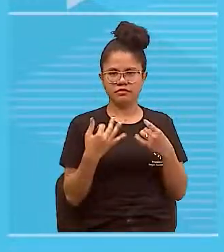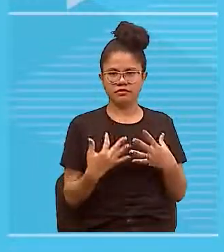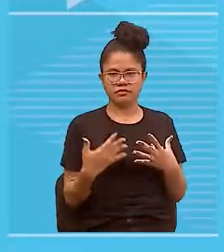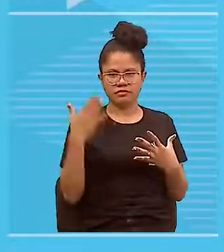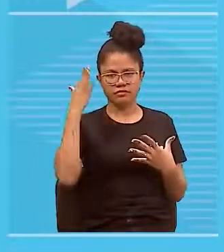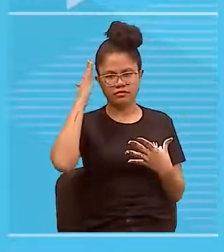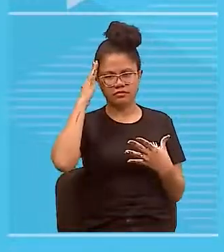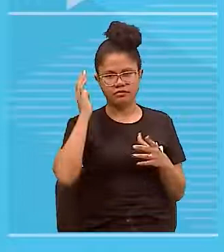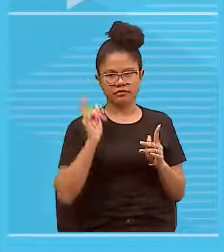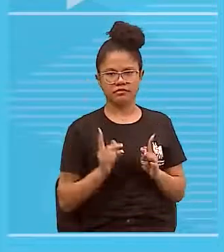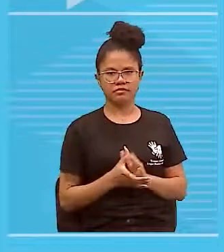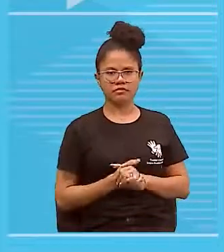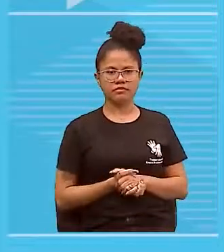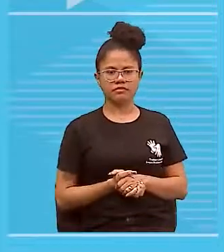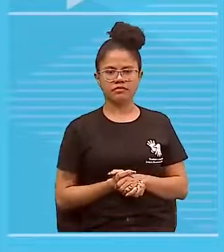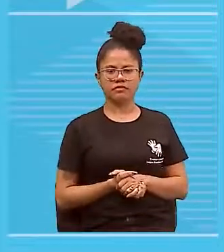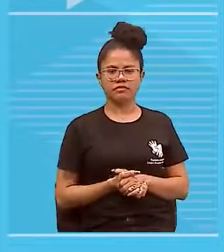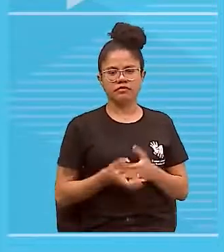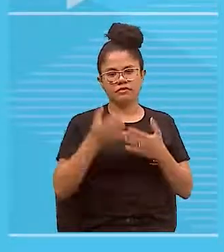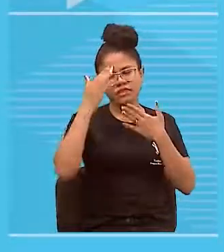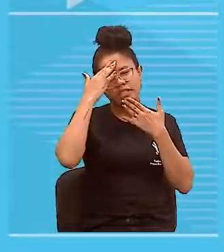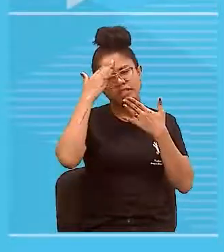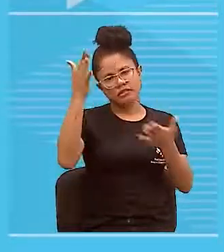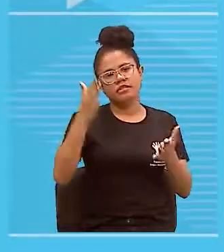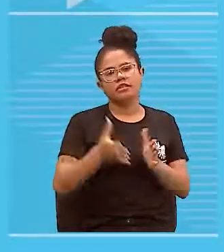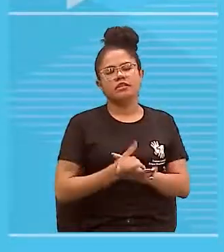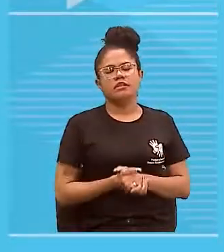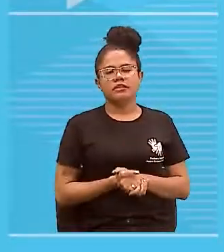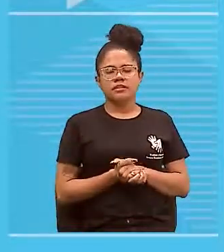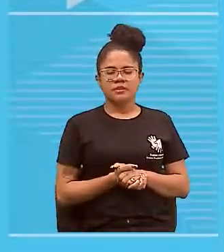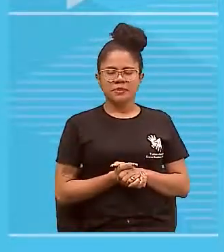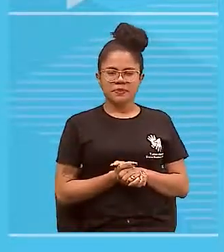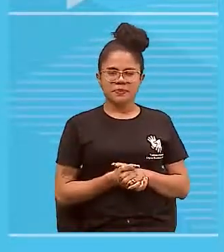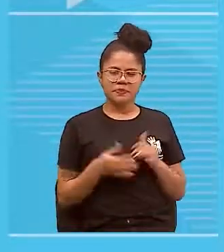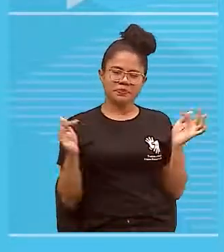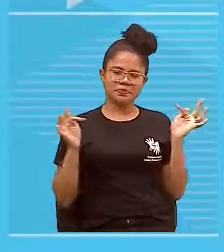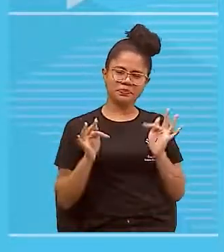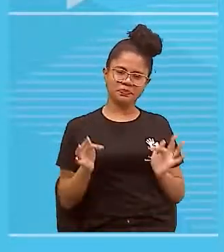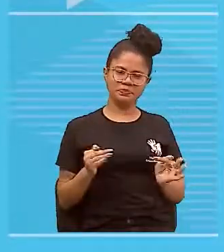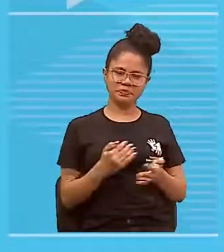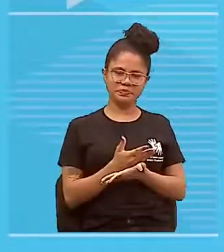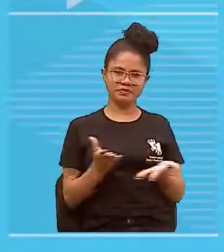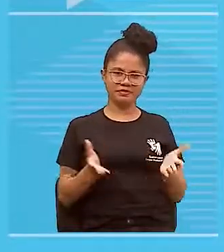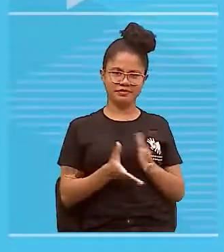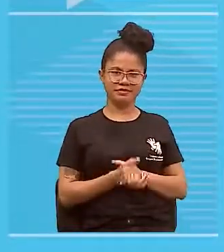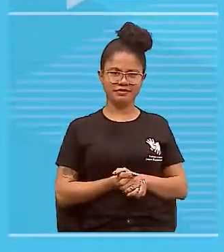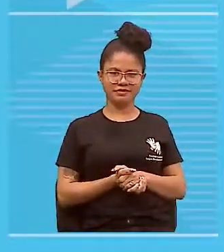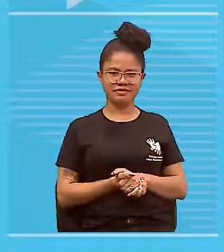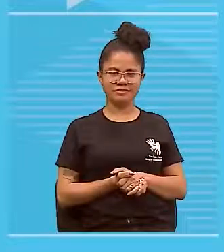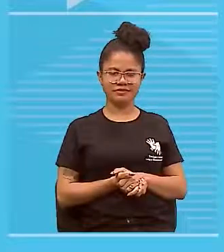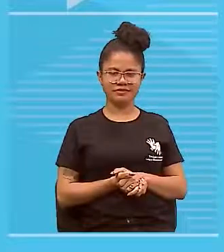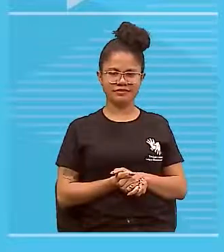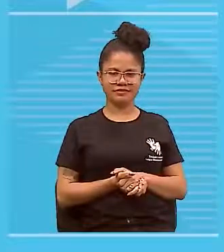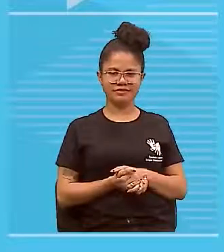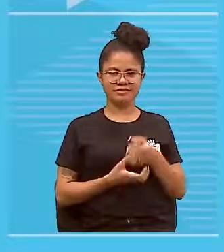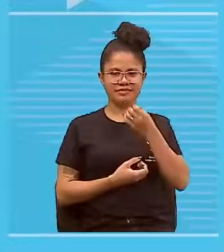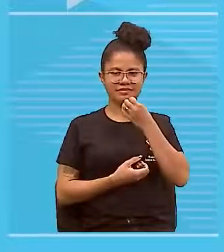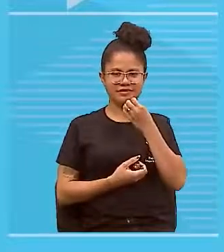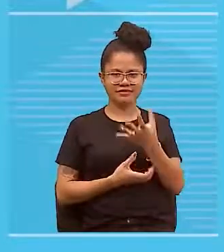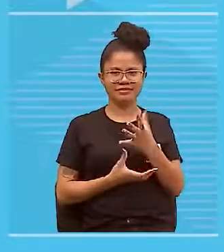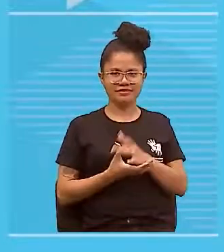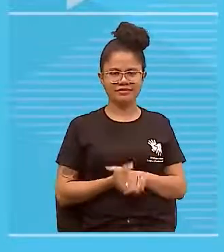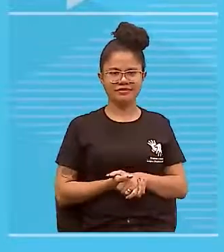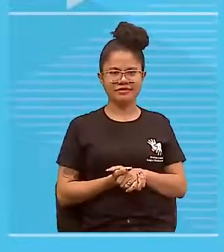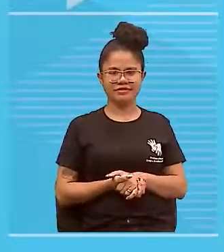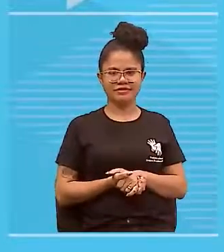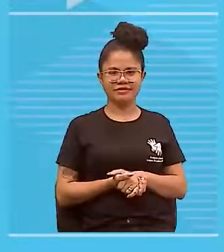tá certo? Obrigada, gente, muito bom, obrigada, eu fico muito feliz com o retorno de vocês, tá certo? Que massa, isso aí me